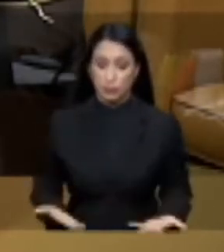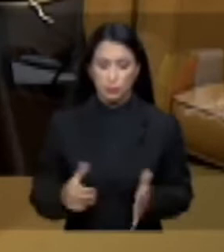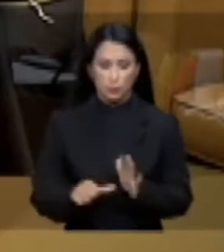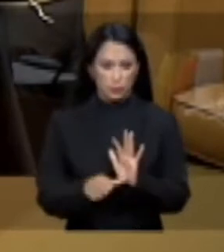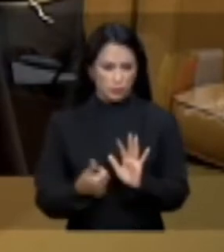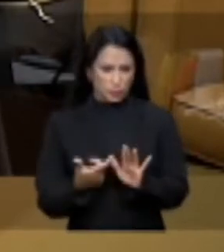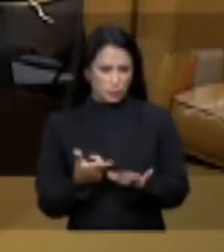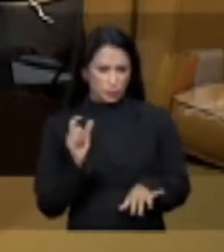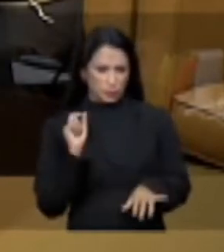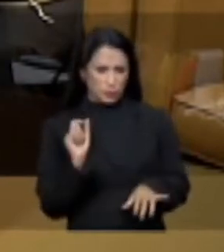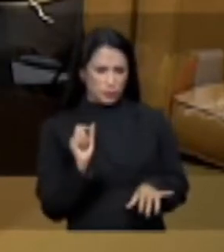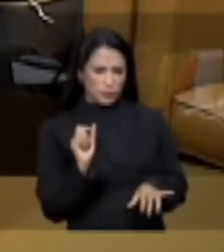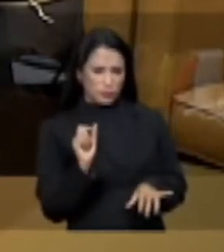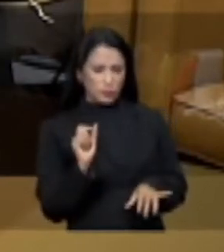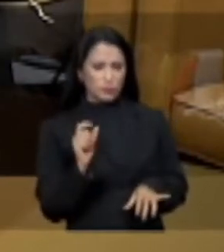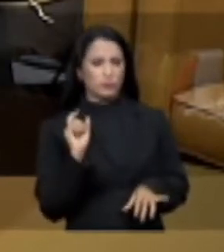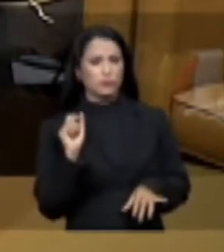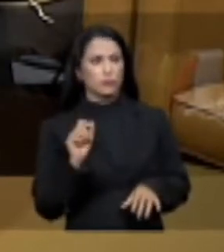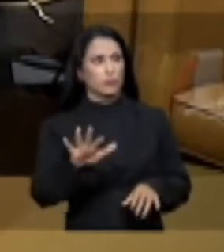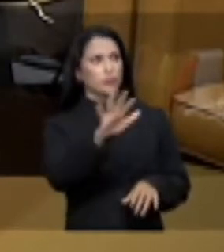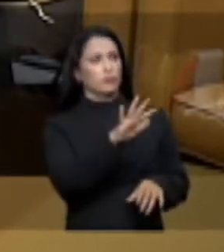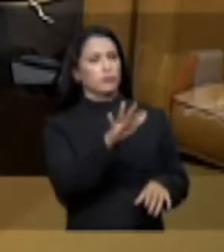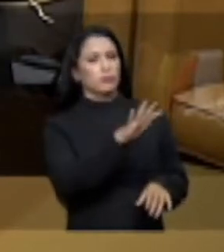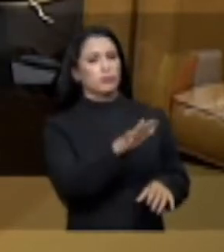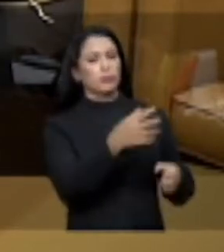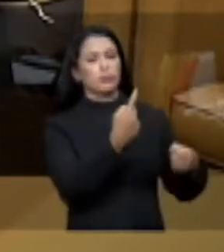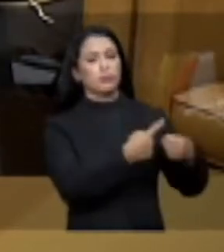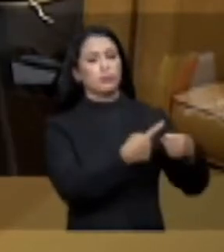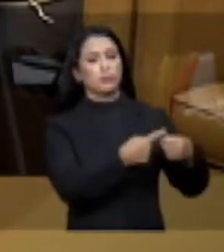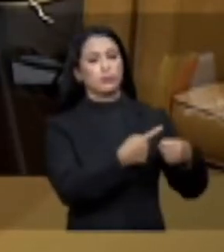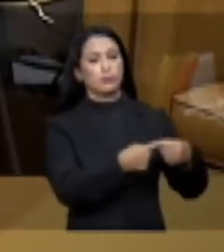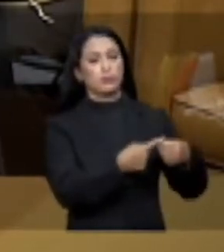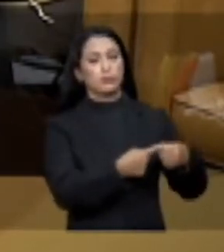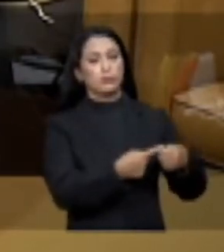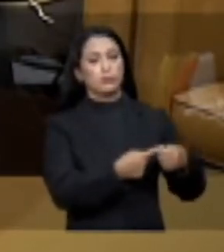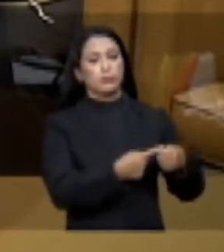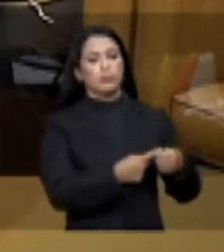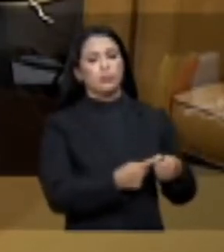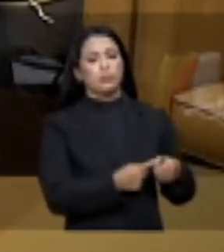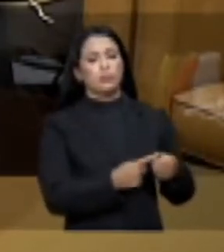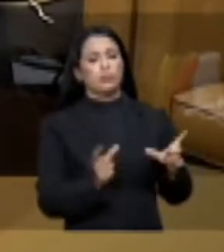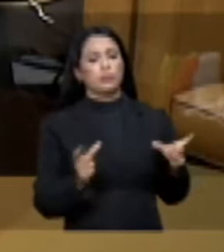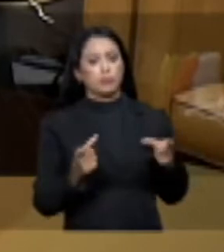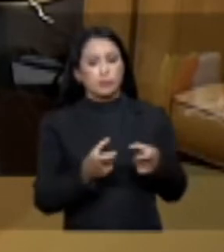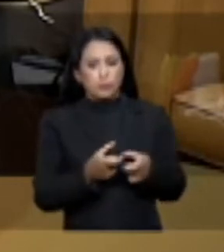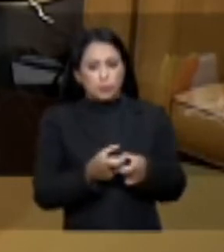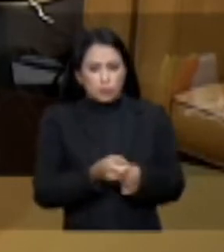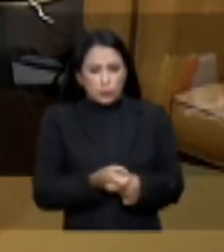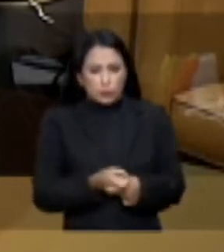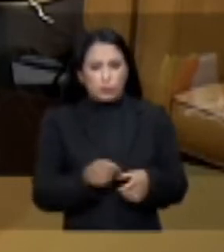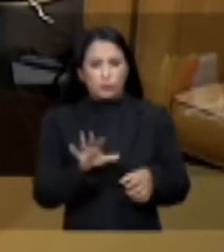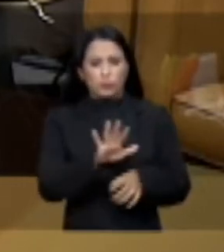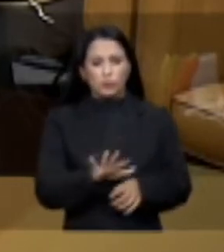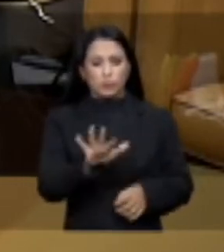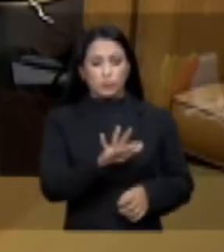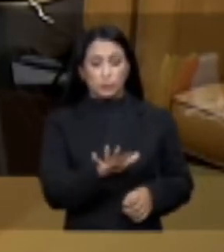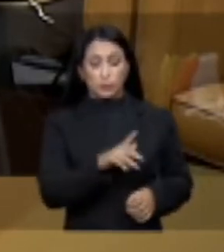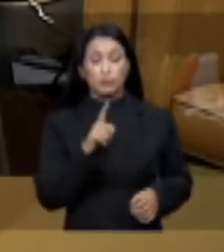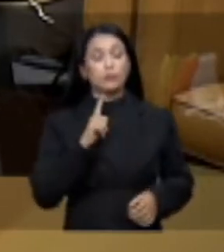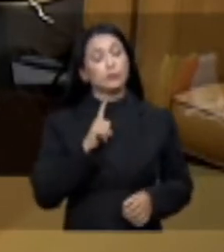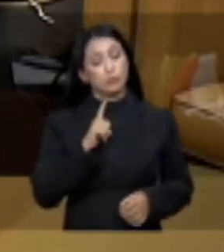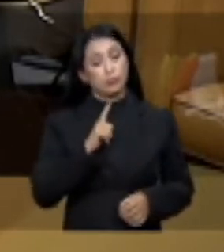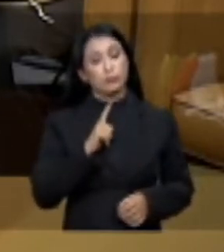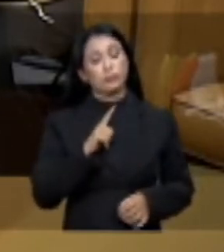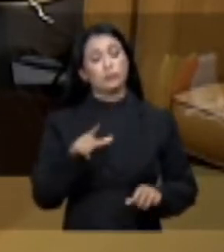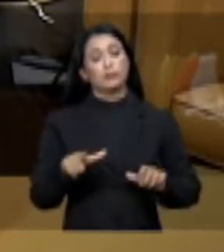primeira dessas formas, excelências, é a região metropolitana, aglomeração urbana ou micro-região, que se enquadram